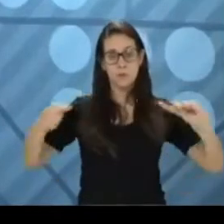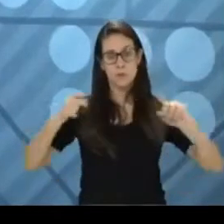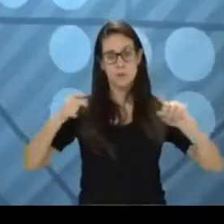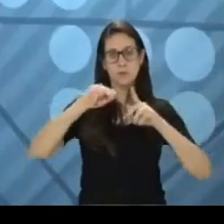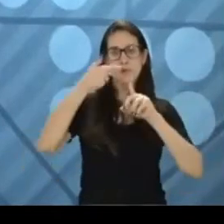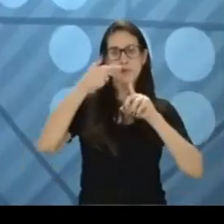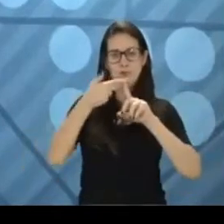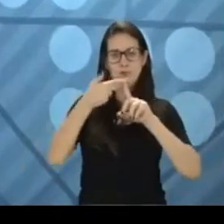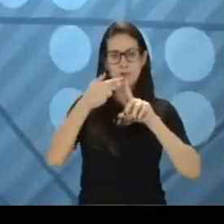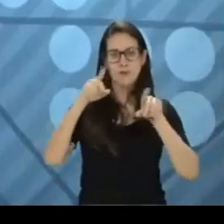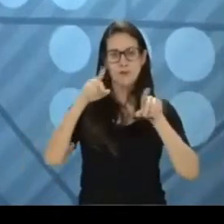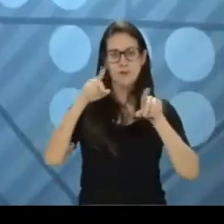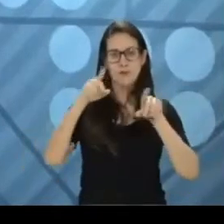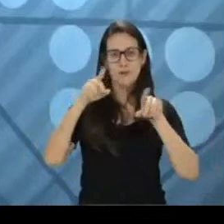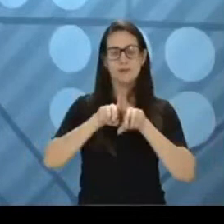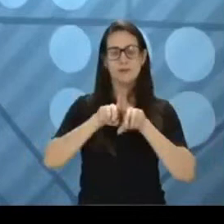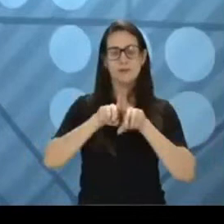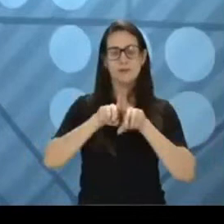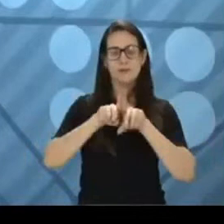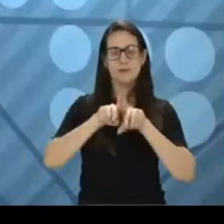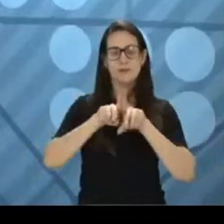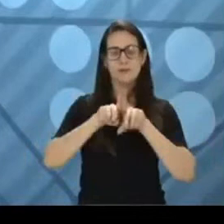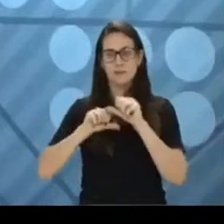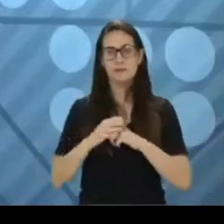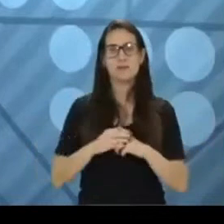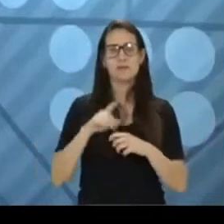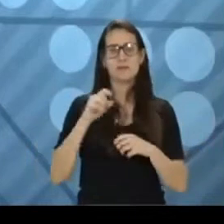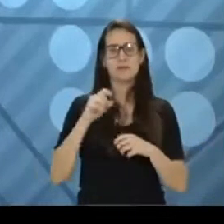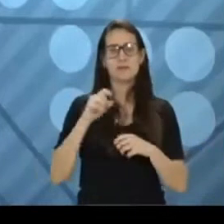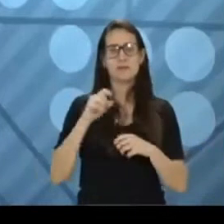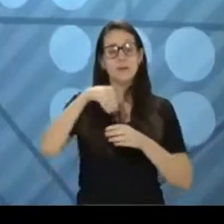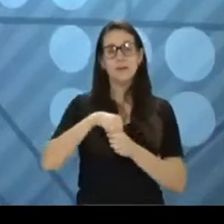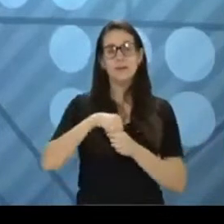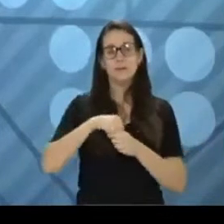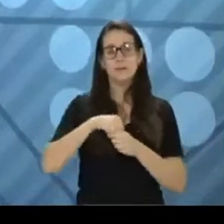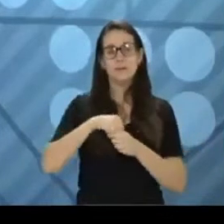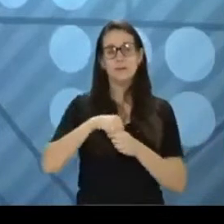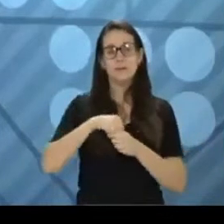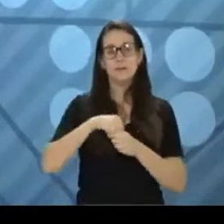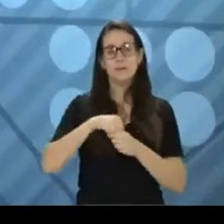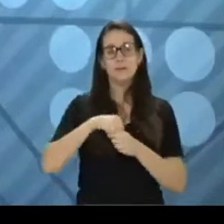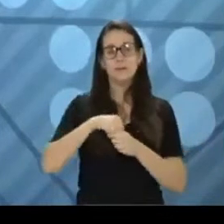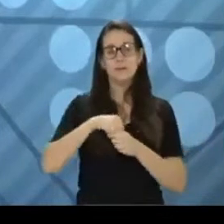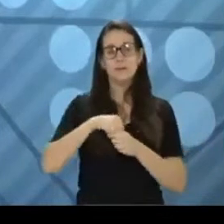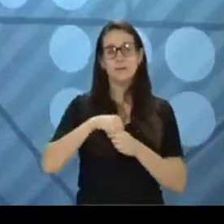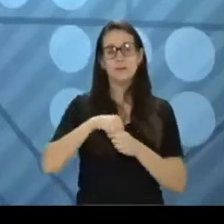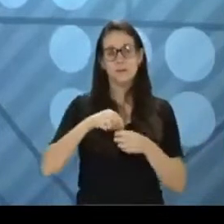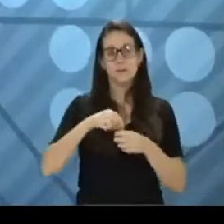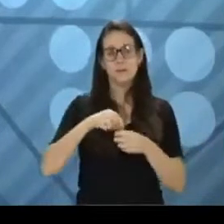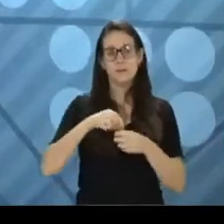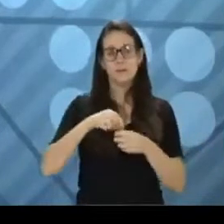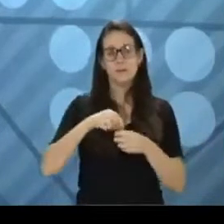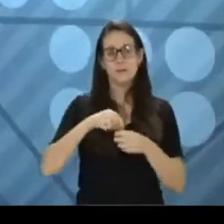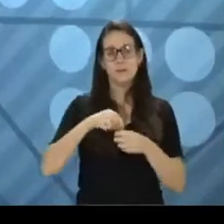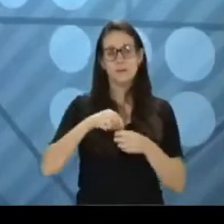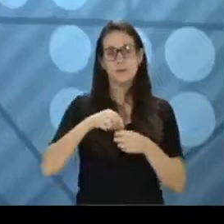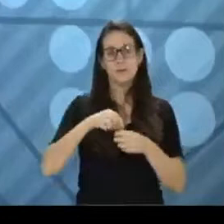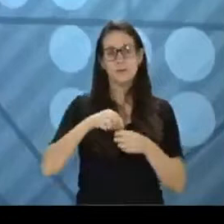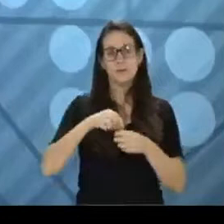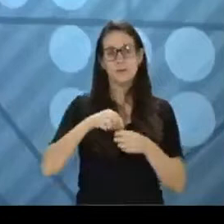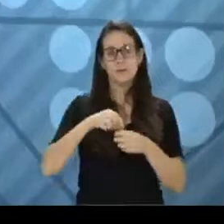do núcleo. E esse RNA mensageiro que é formado, ele precisa sair do núcleo para fazer o processo de tradução, que